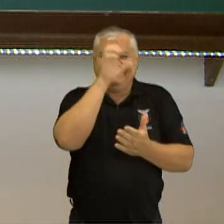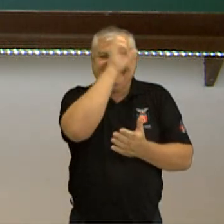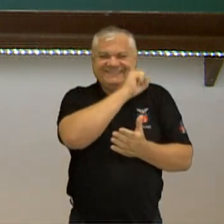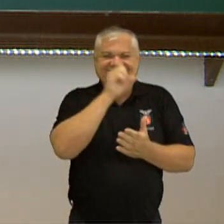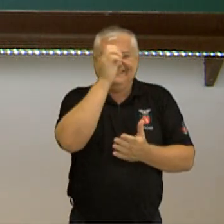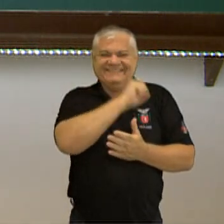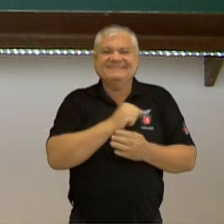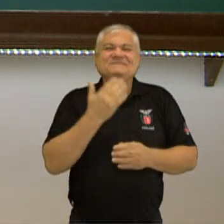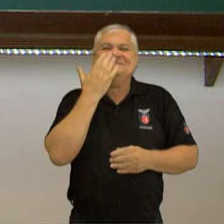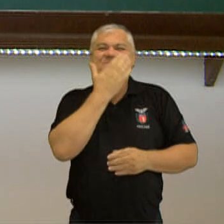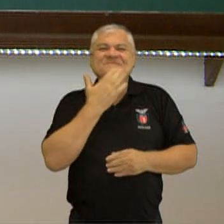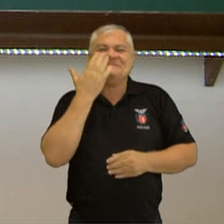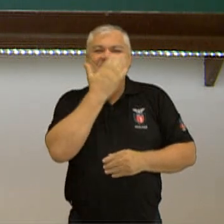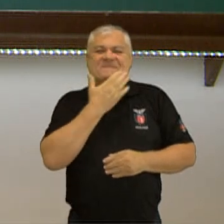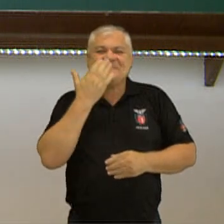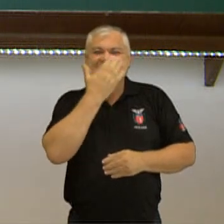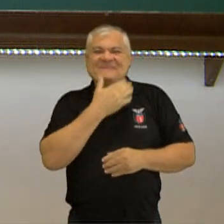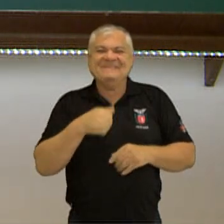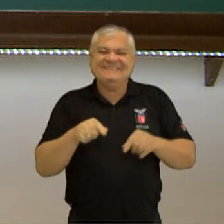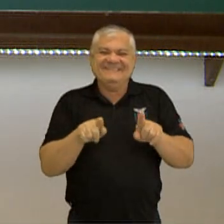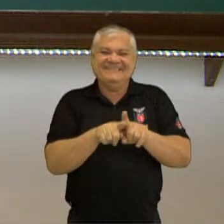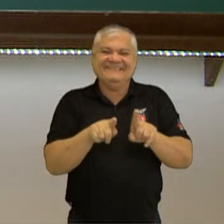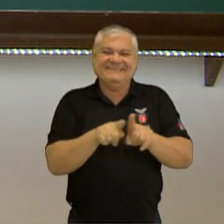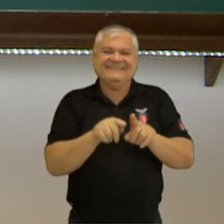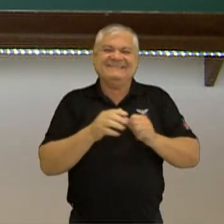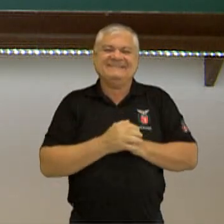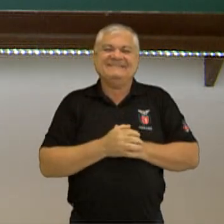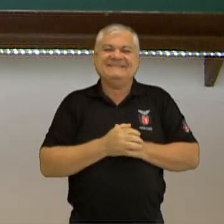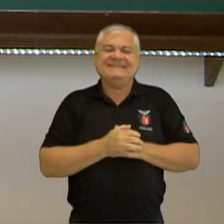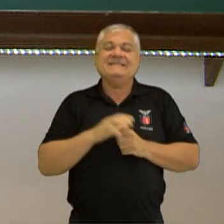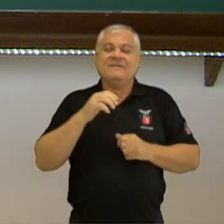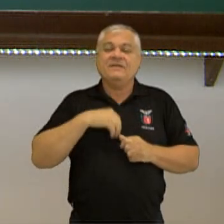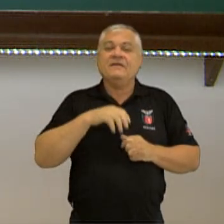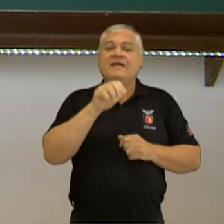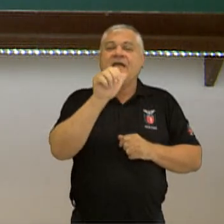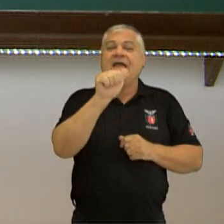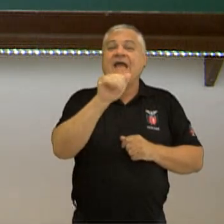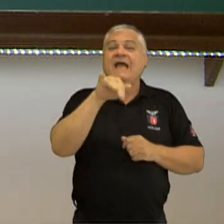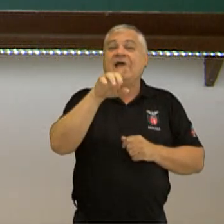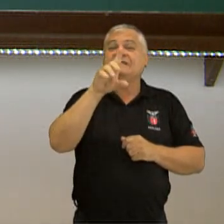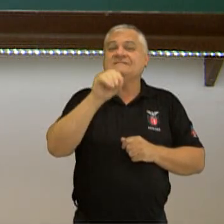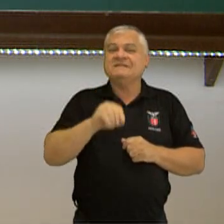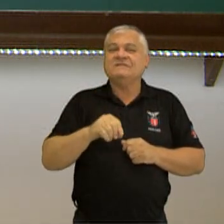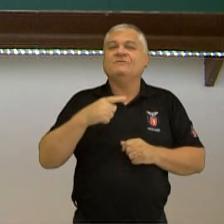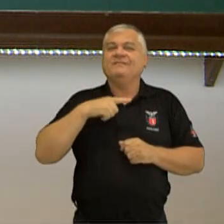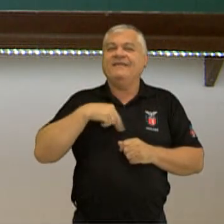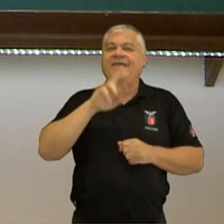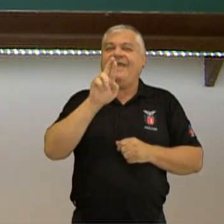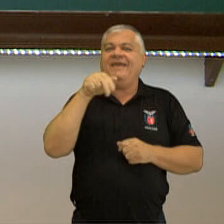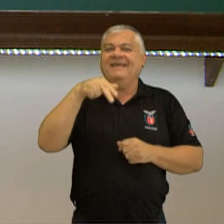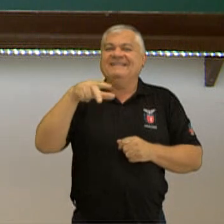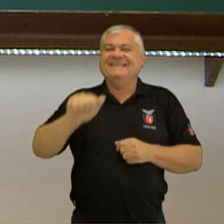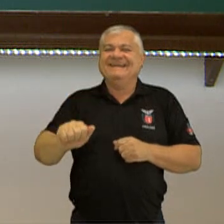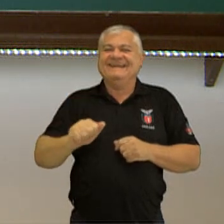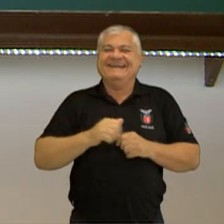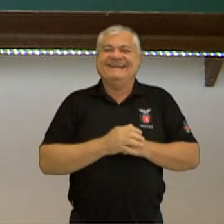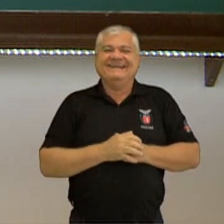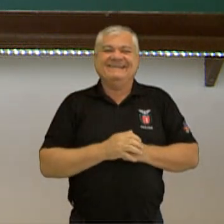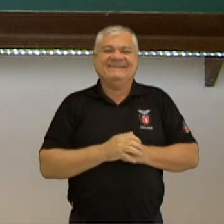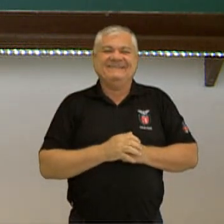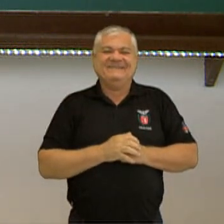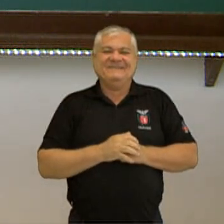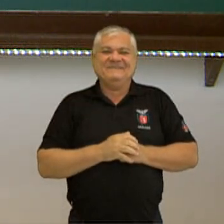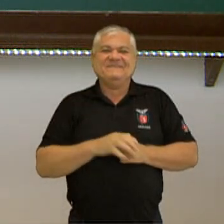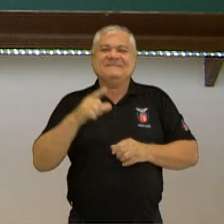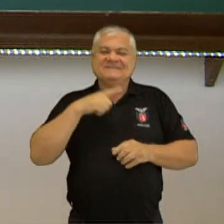de açúcares, glicídios e tudo mais. E os ácidos nucleicos, DNA e RNA. E também temos